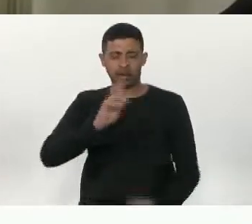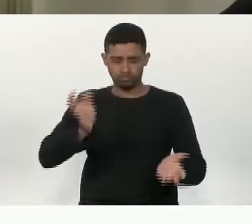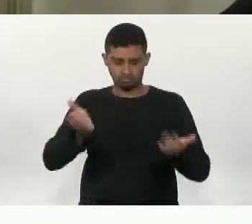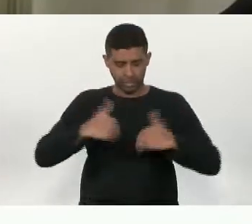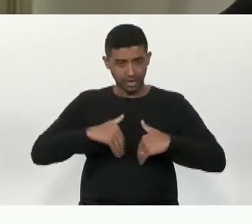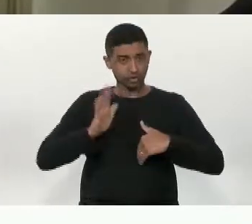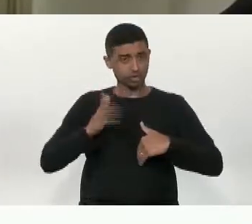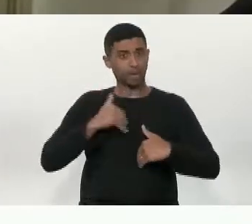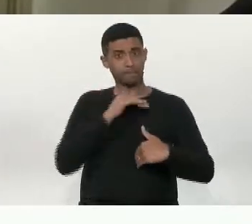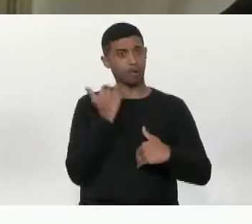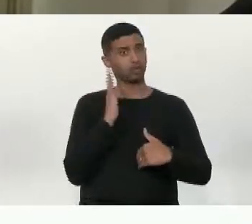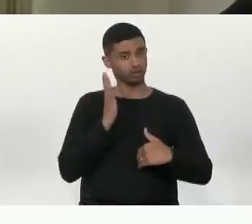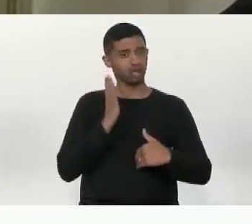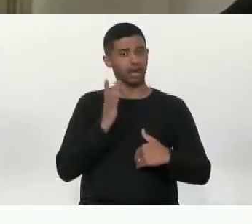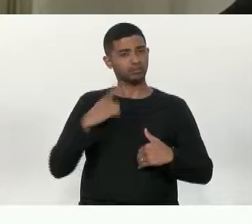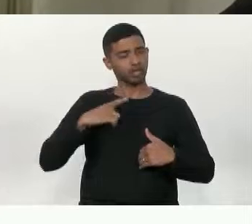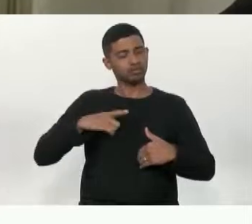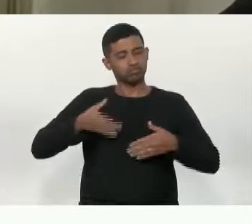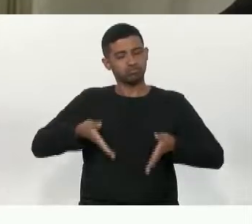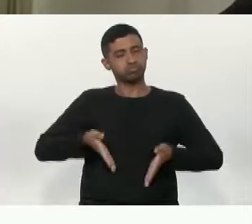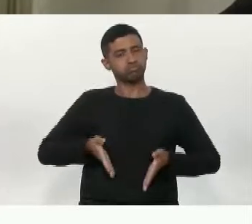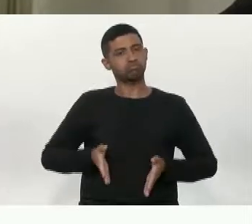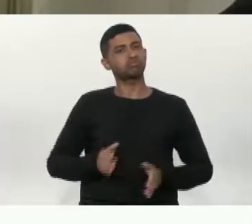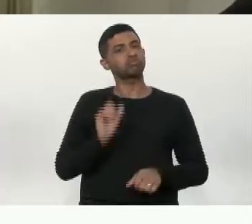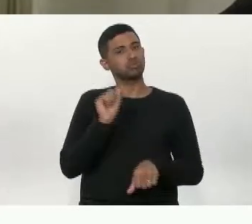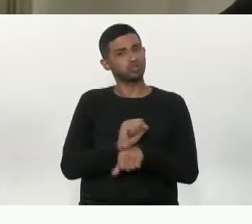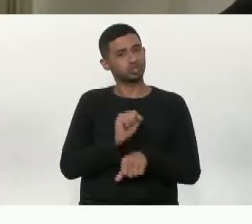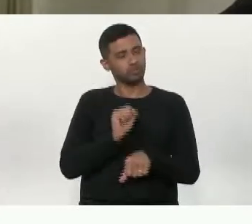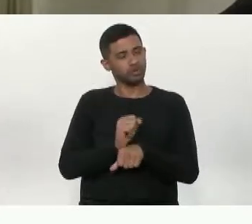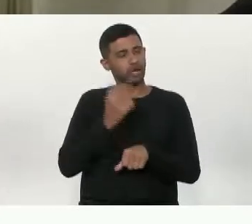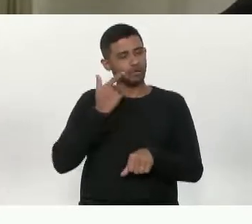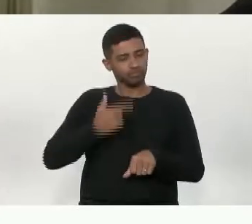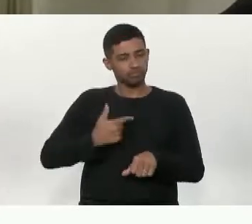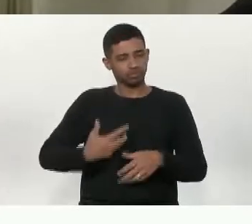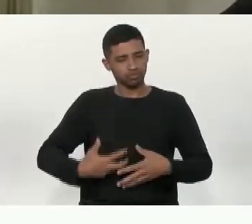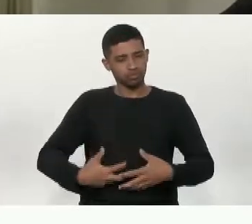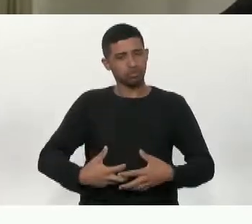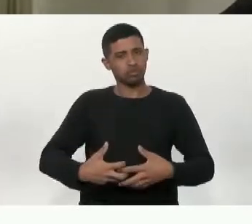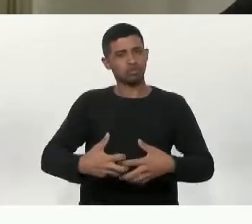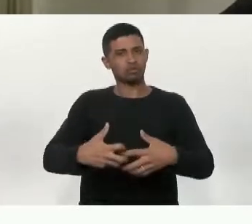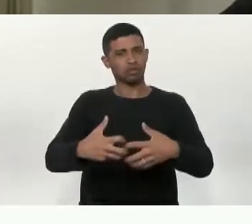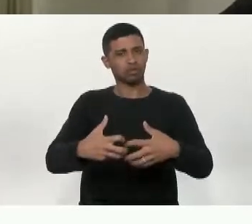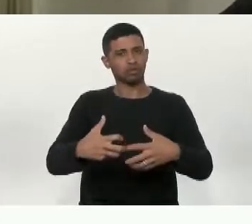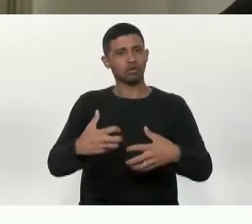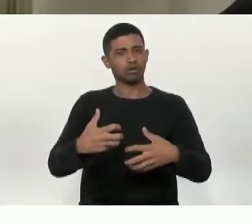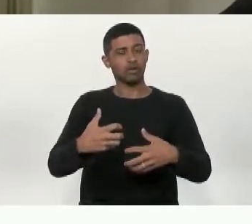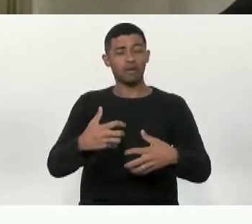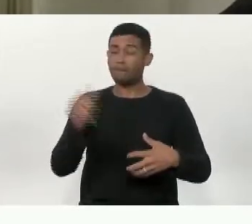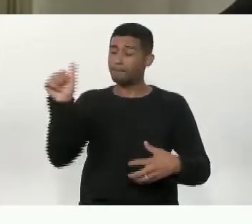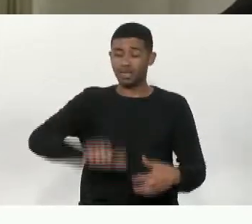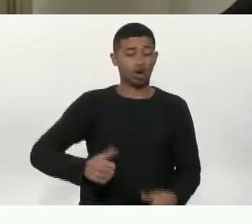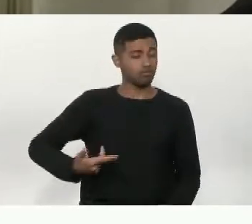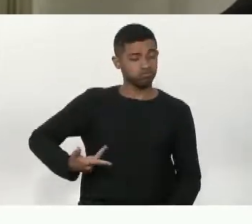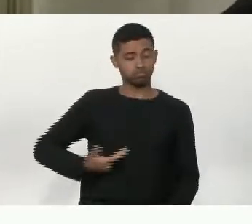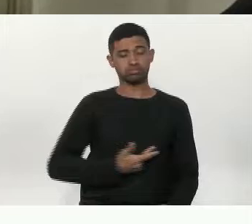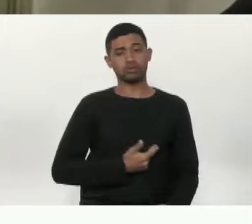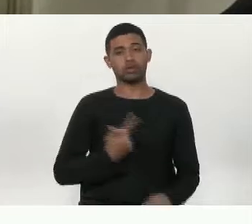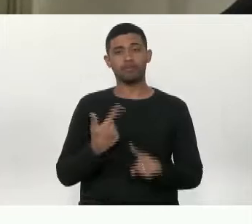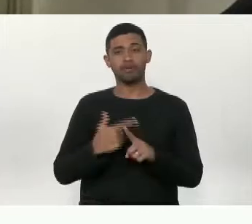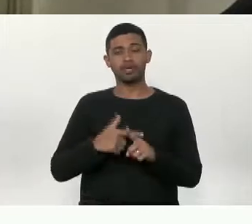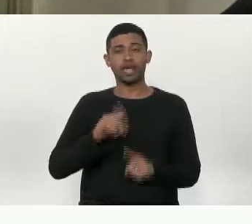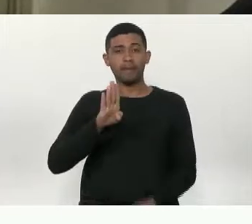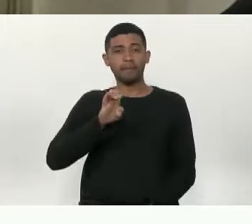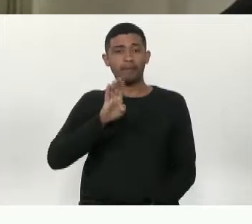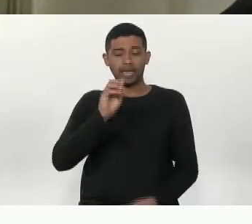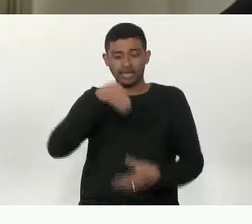normal. Inclusive, é melhor até para o paciente, pois tem menos morbi-letalidade do que uma cesariana. Porque o neném, um feto morto